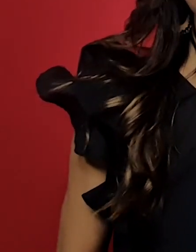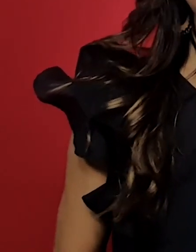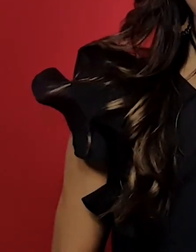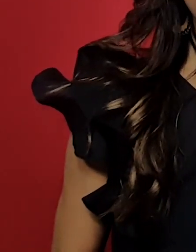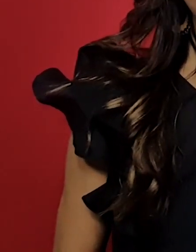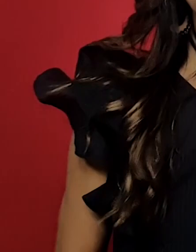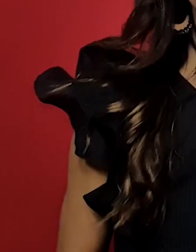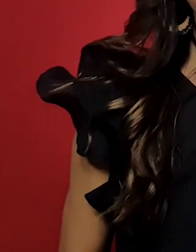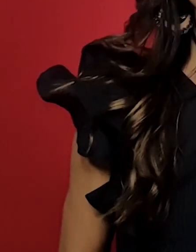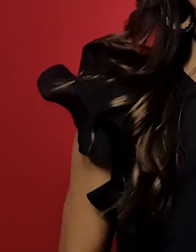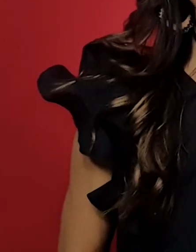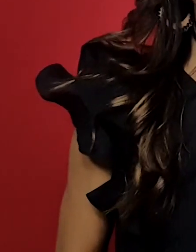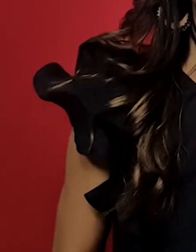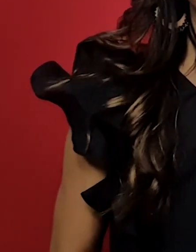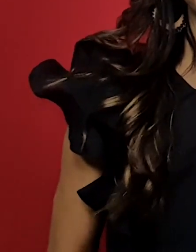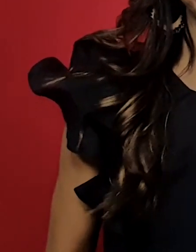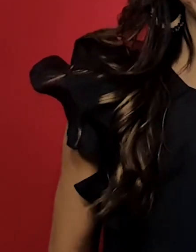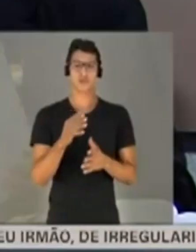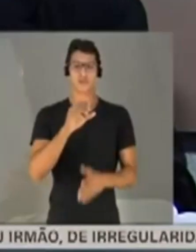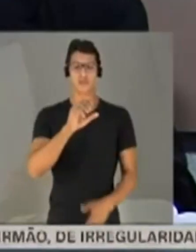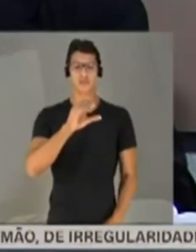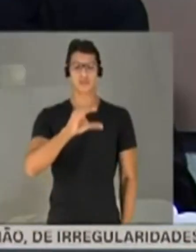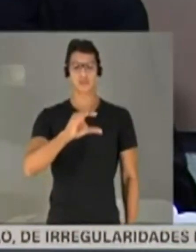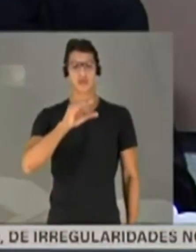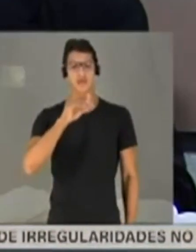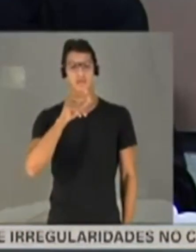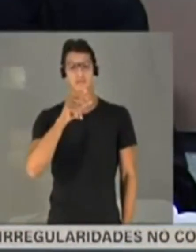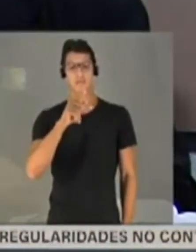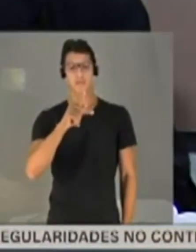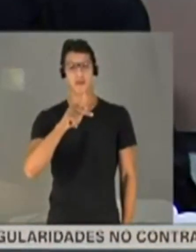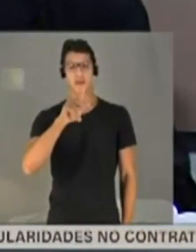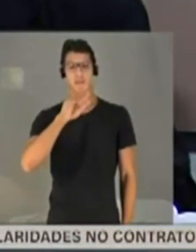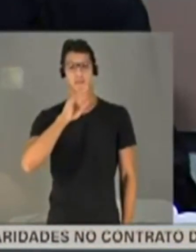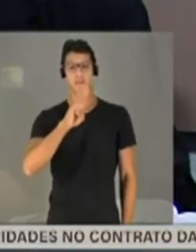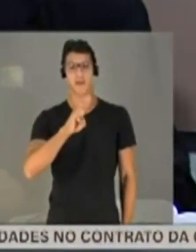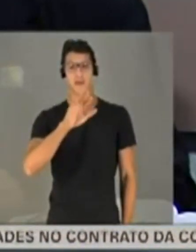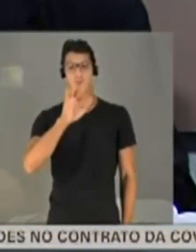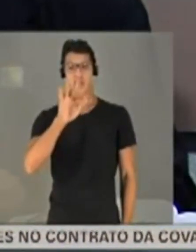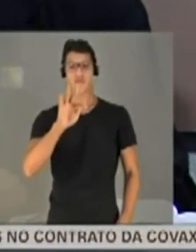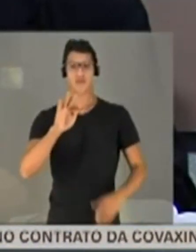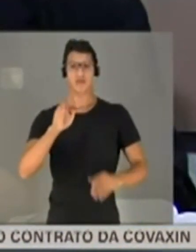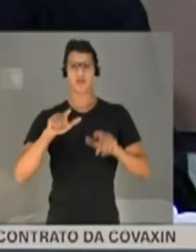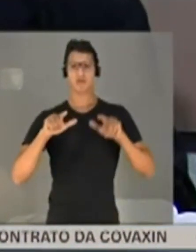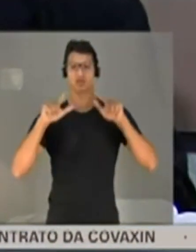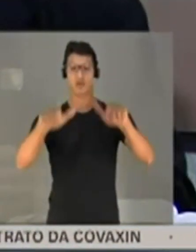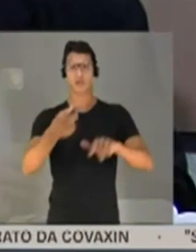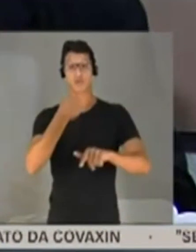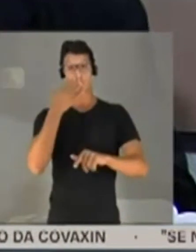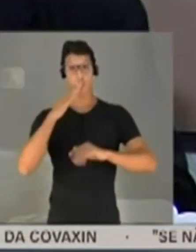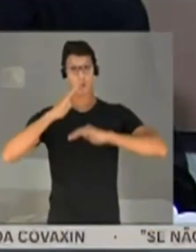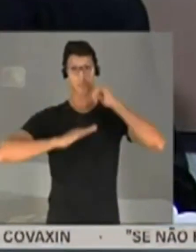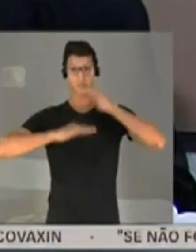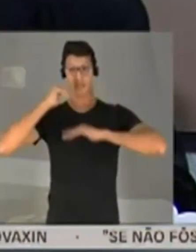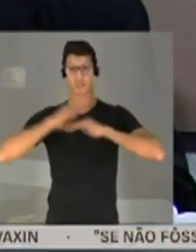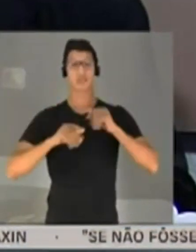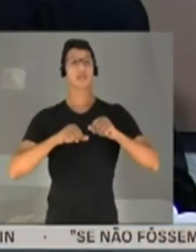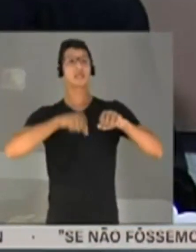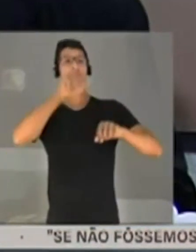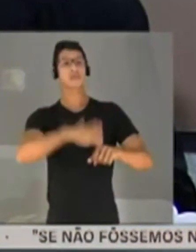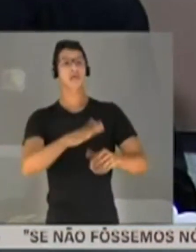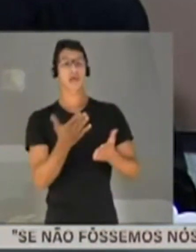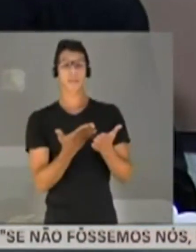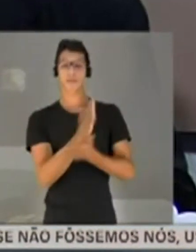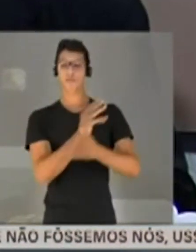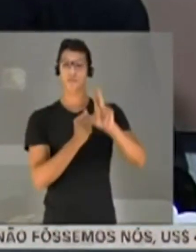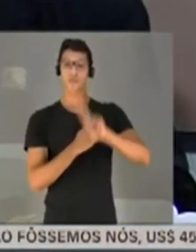imunizante indiano Covaxin. Luiz Ricardo mostrou recibos das compras. Segundo o servidor do Ministério da